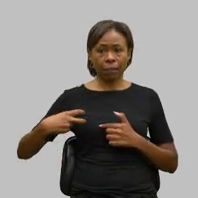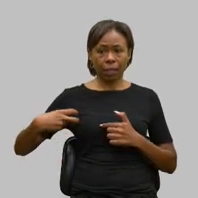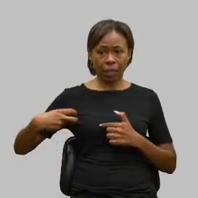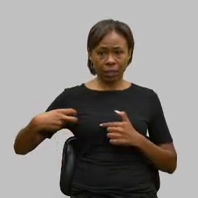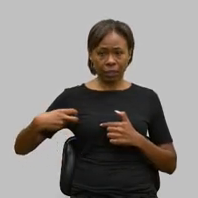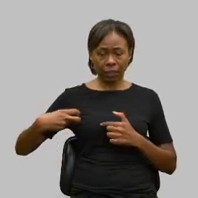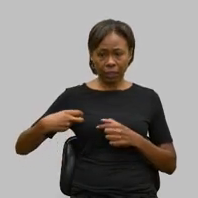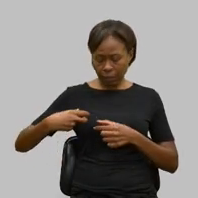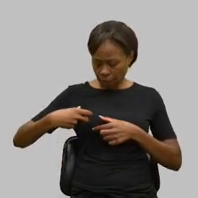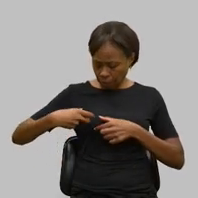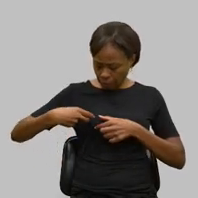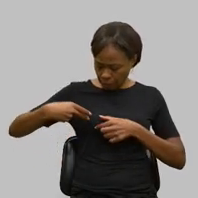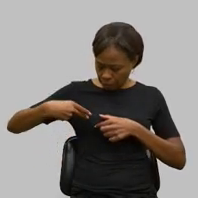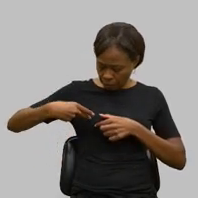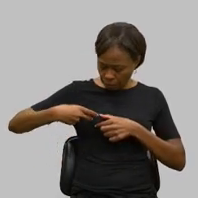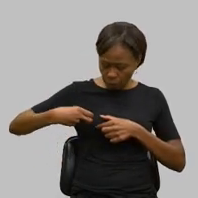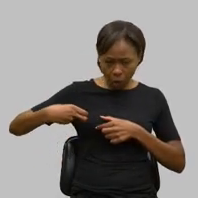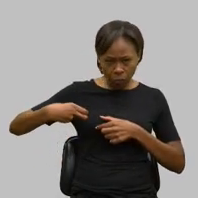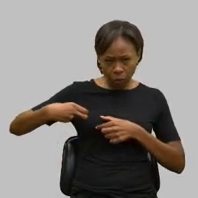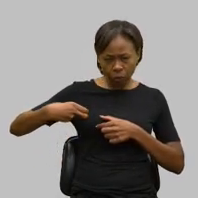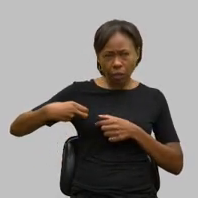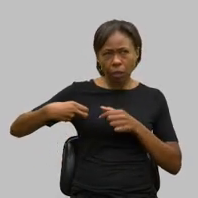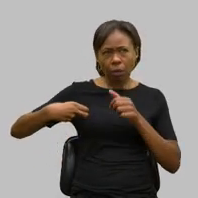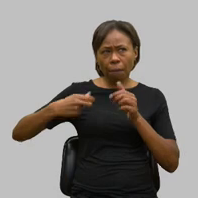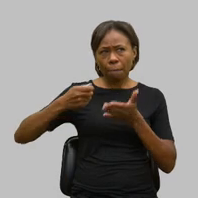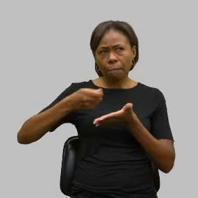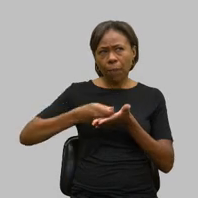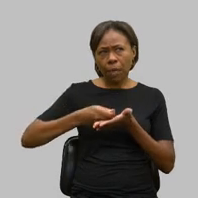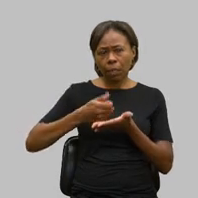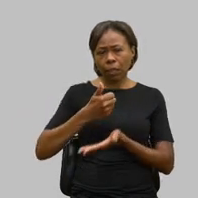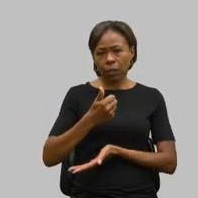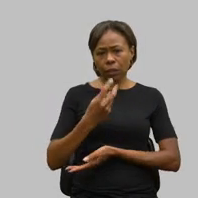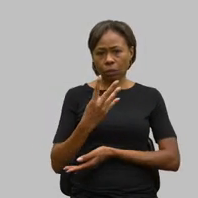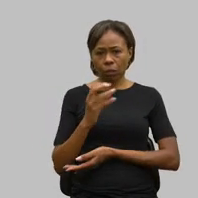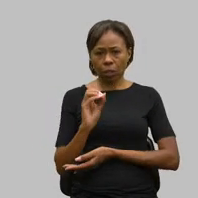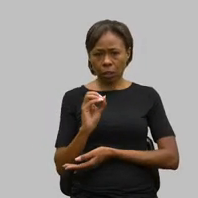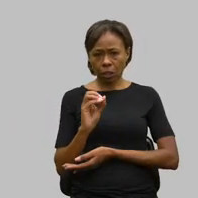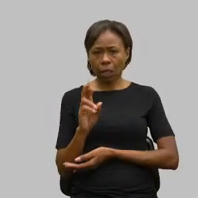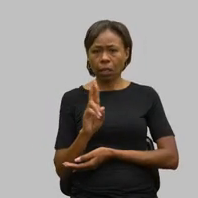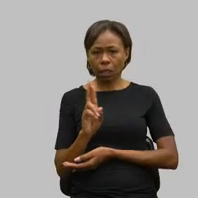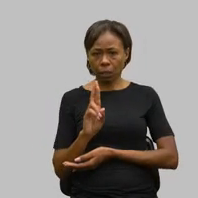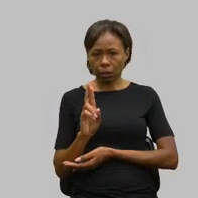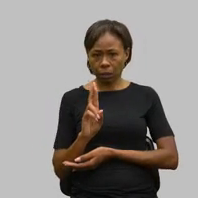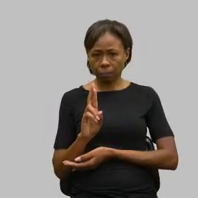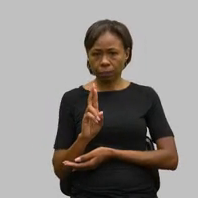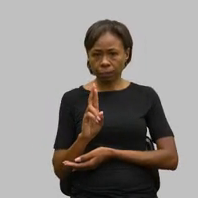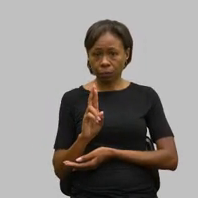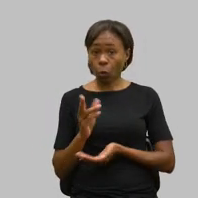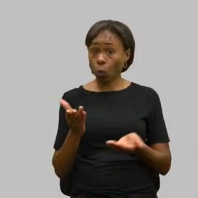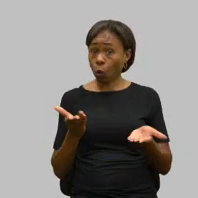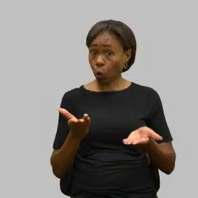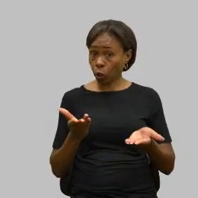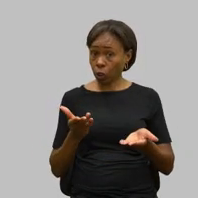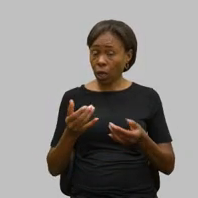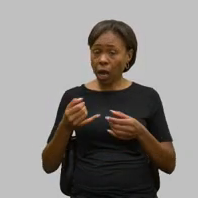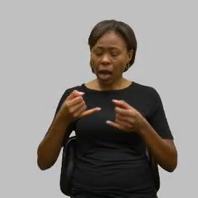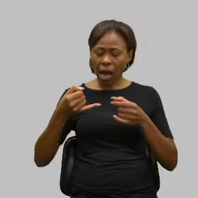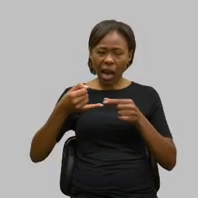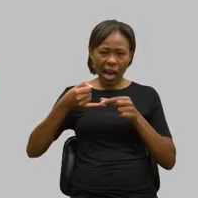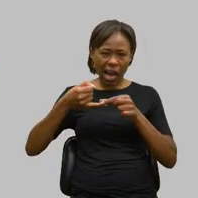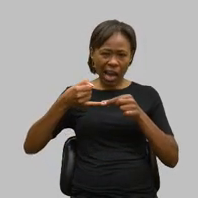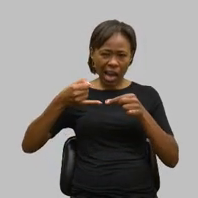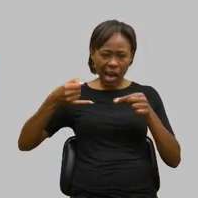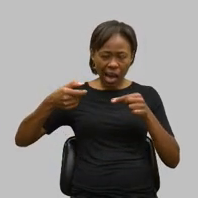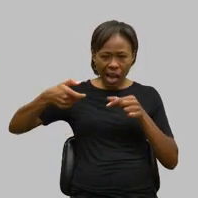ela paga 140 reais hoje. Hoje. A agulha custa quase 120.